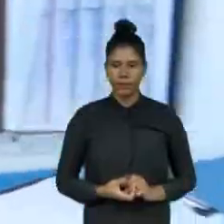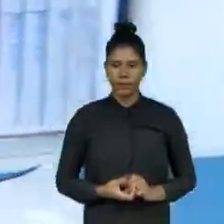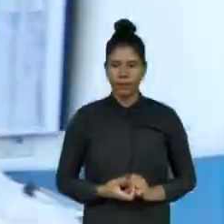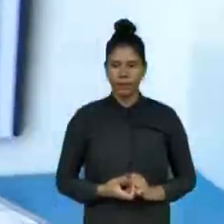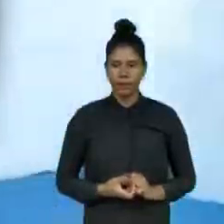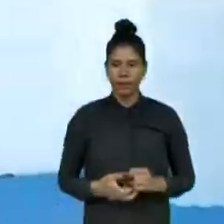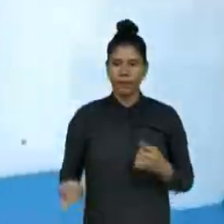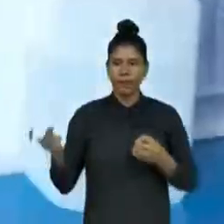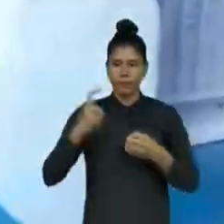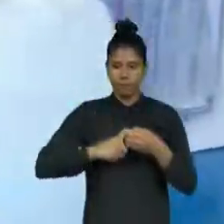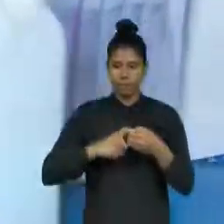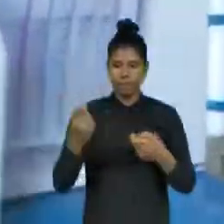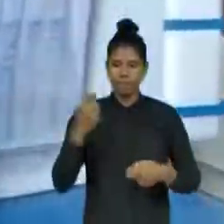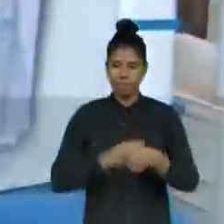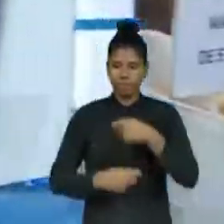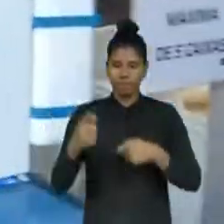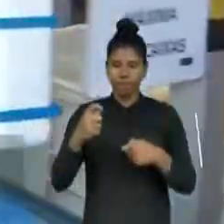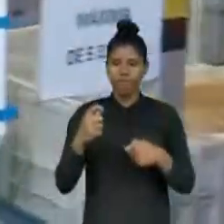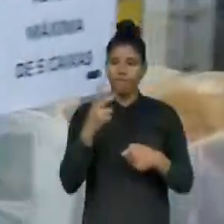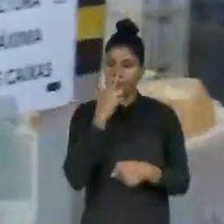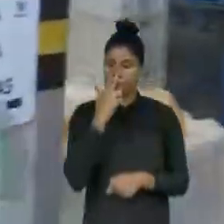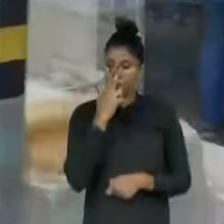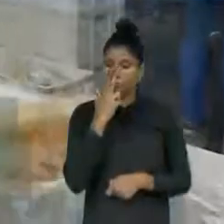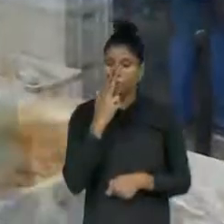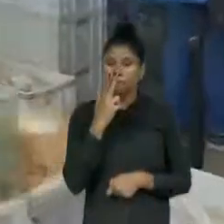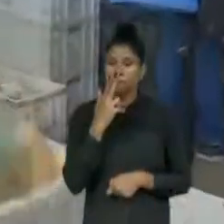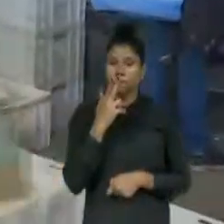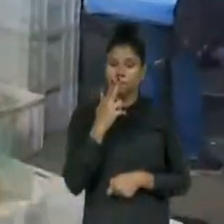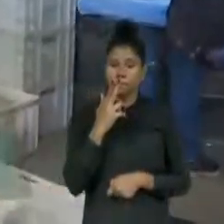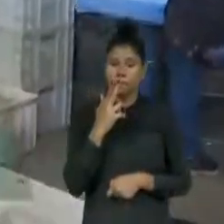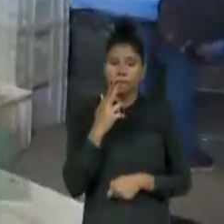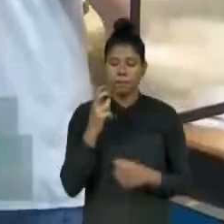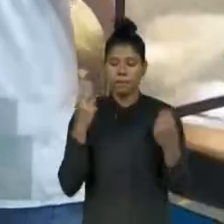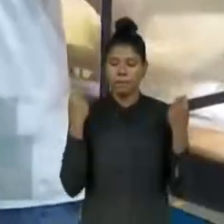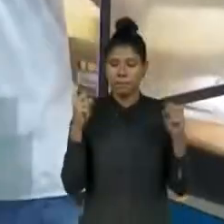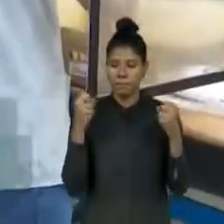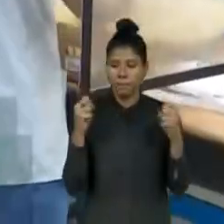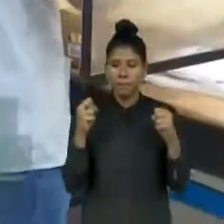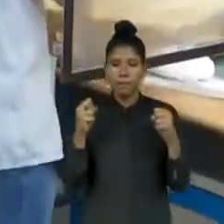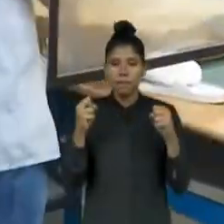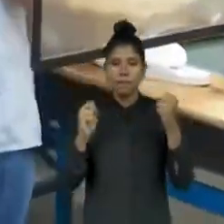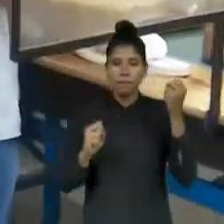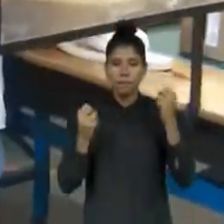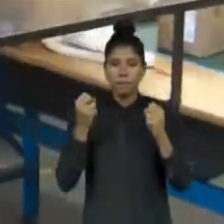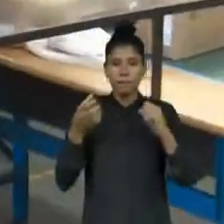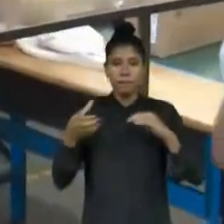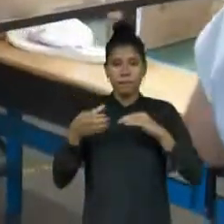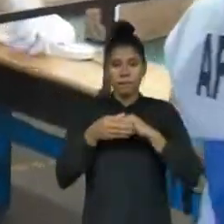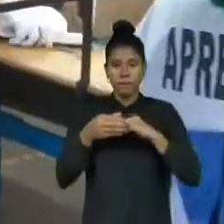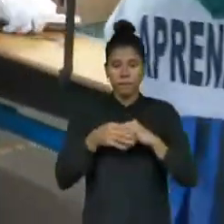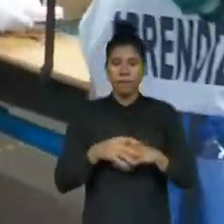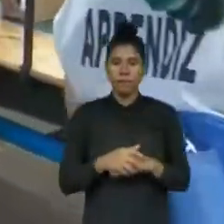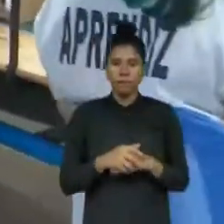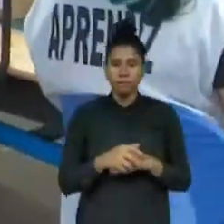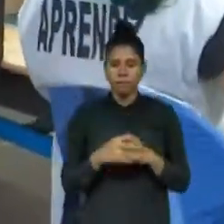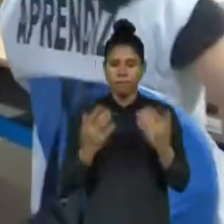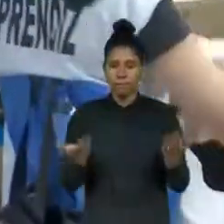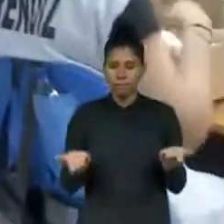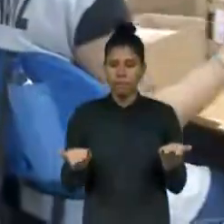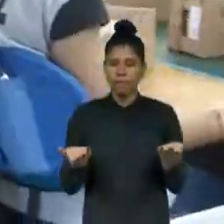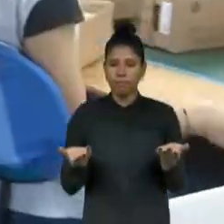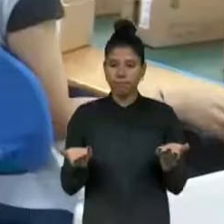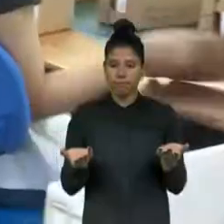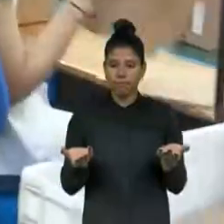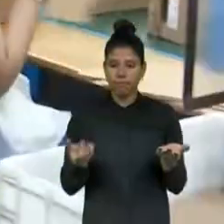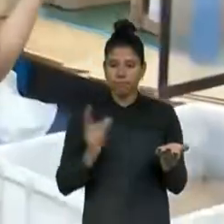a indústria voltou a ficar aquecida. É o caso do segmento de calçados. Esta fábrica de calçados da capital, que atua há